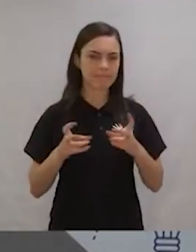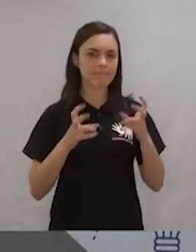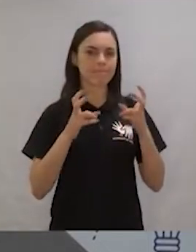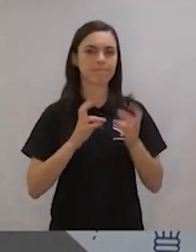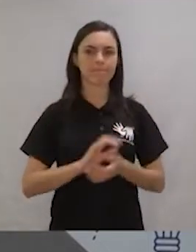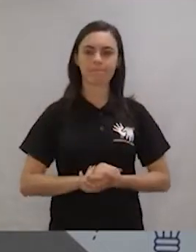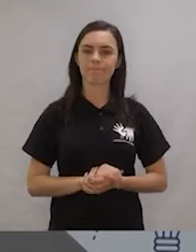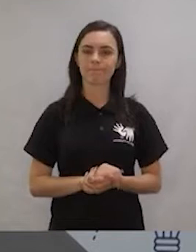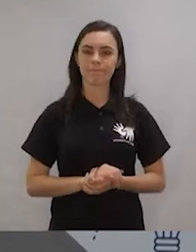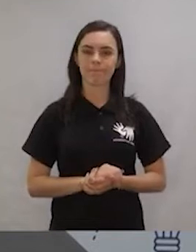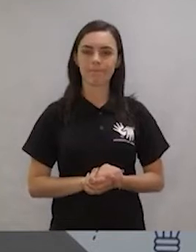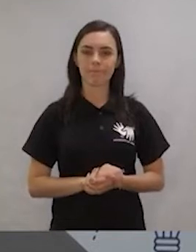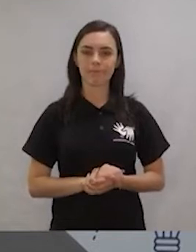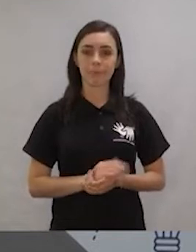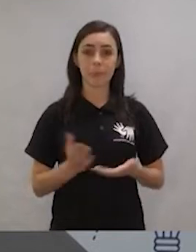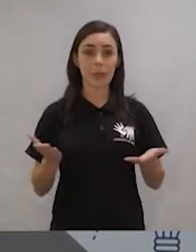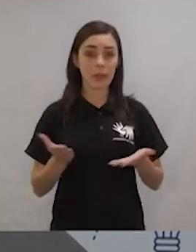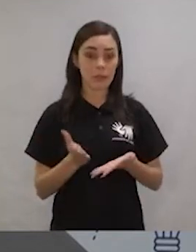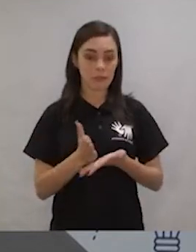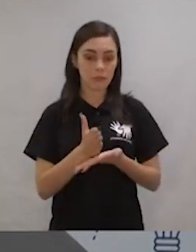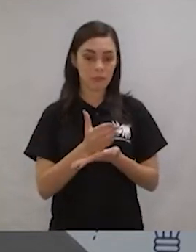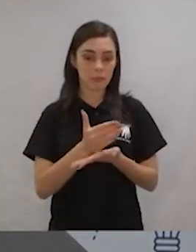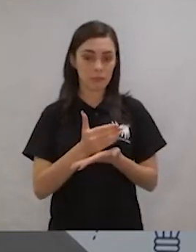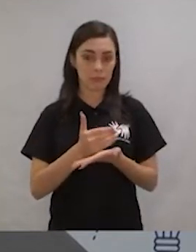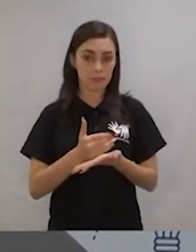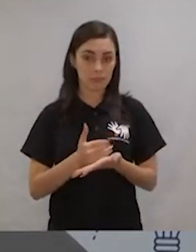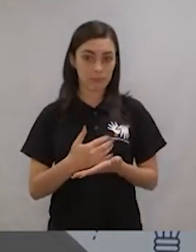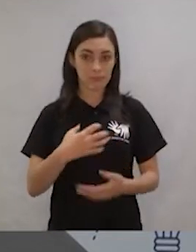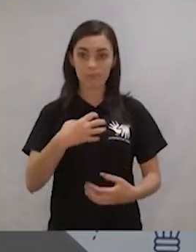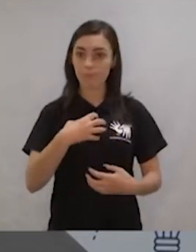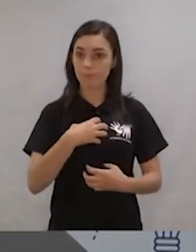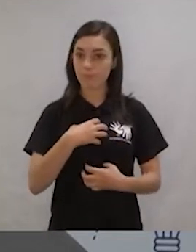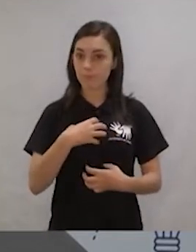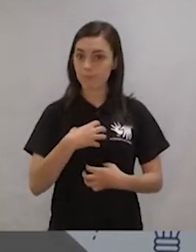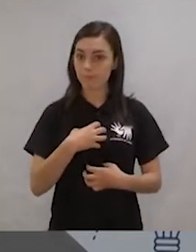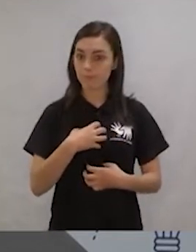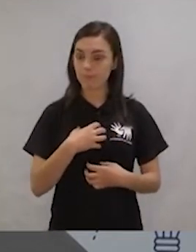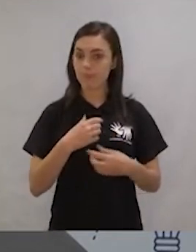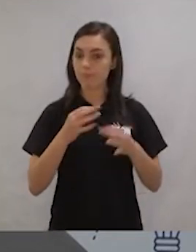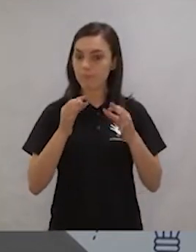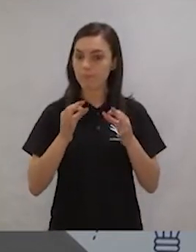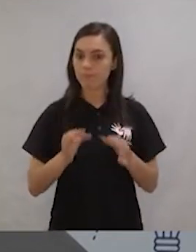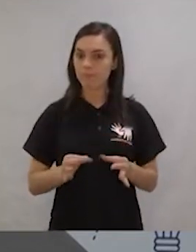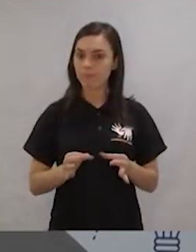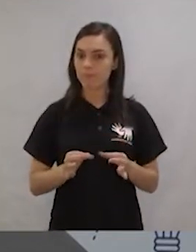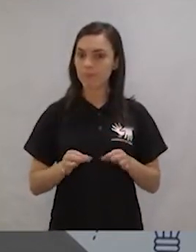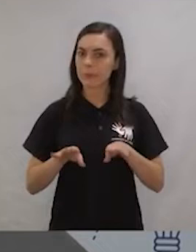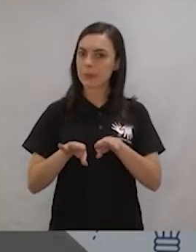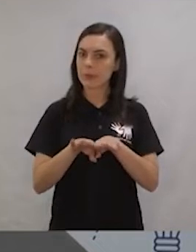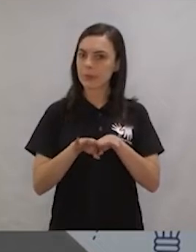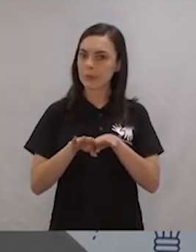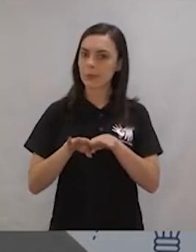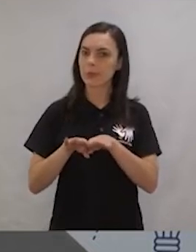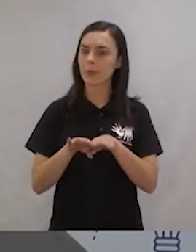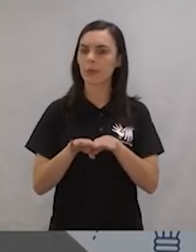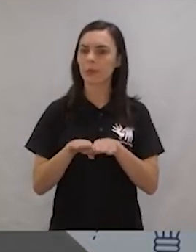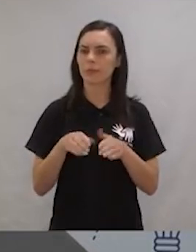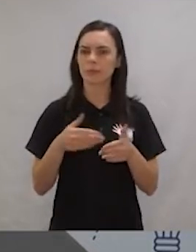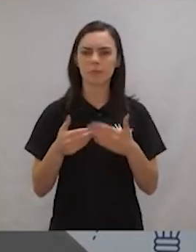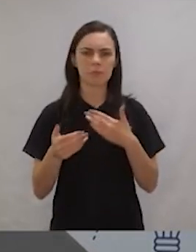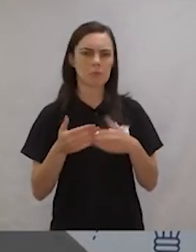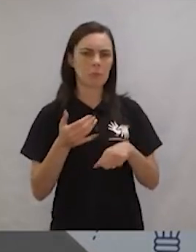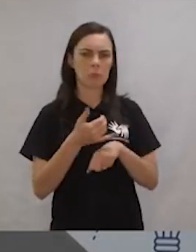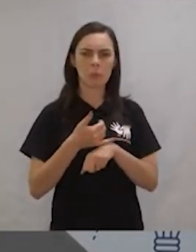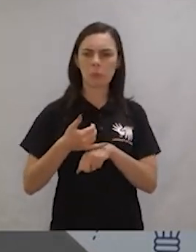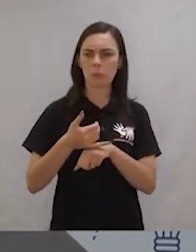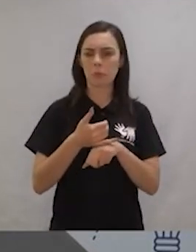observarem bem. Porque nós estamos repartindo de forma igual, mas não importa em